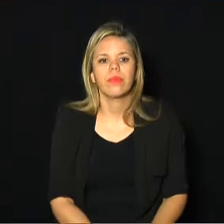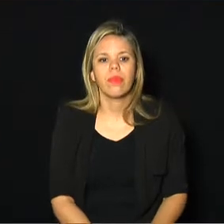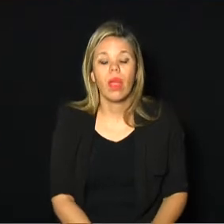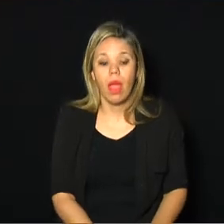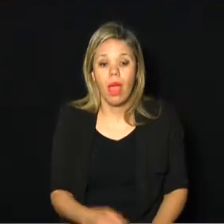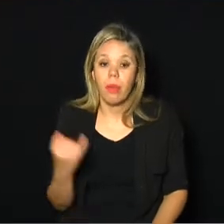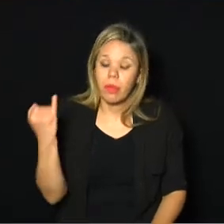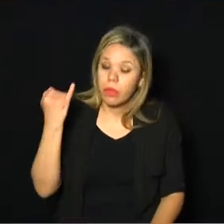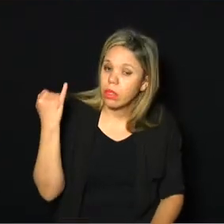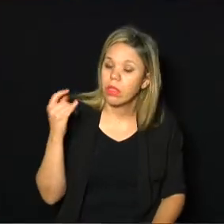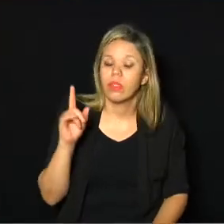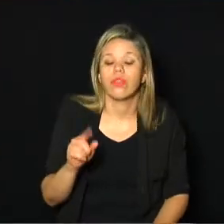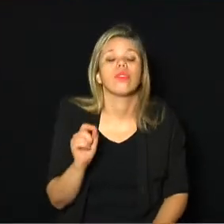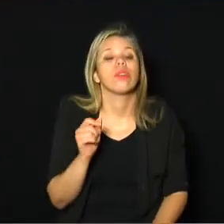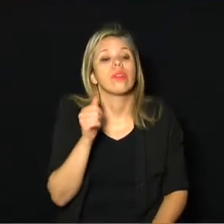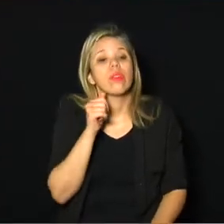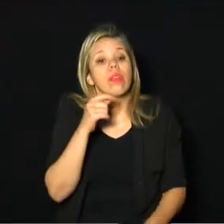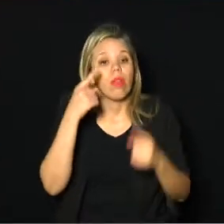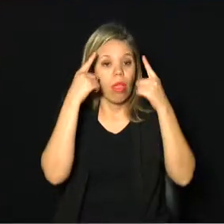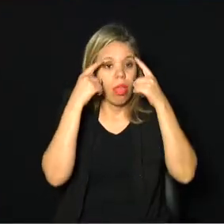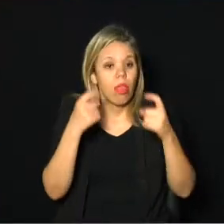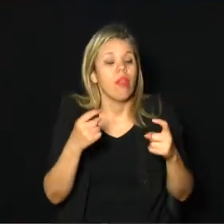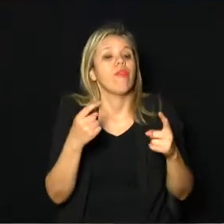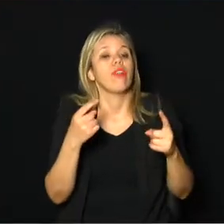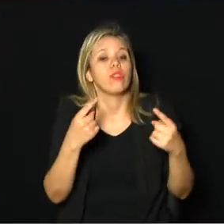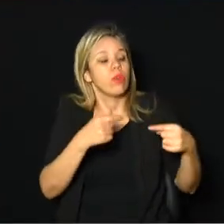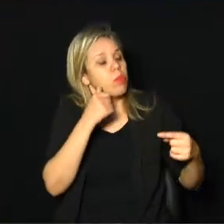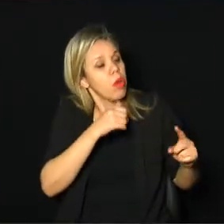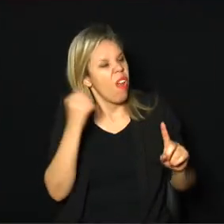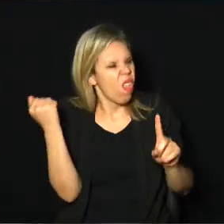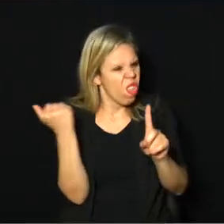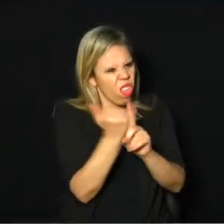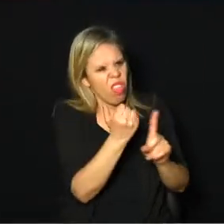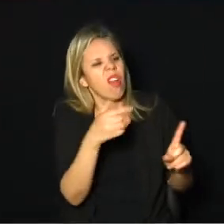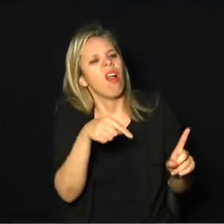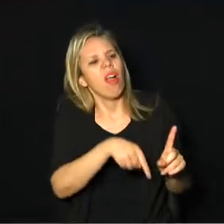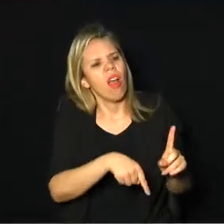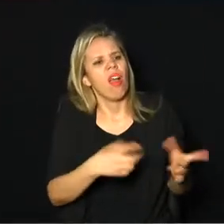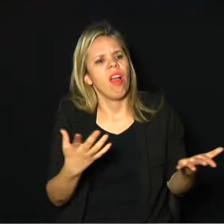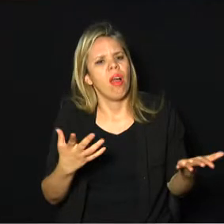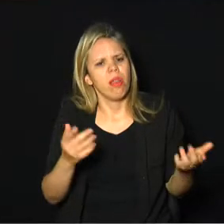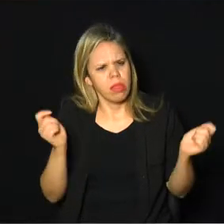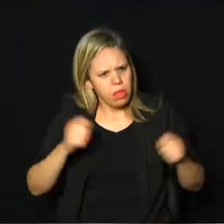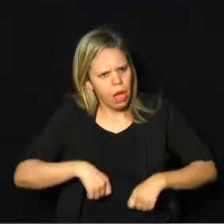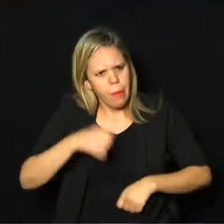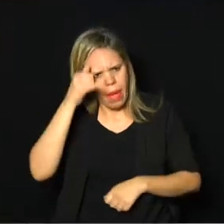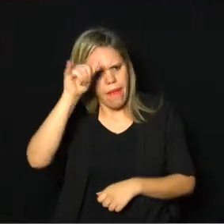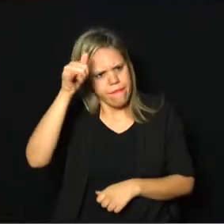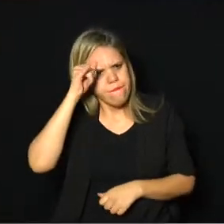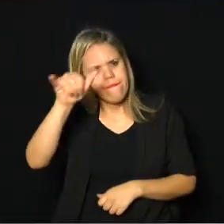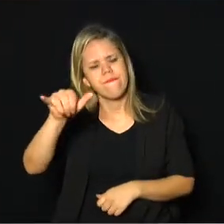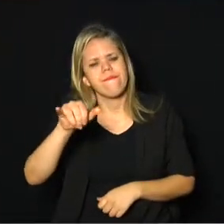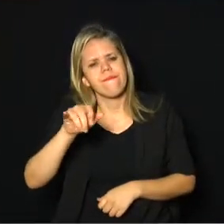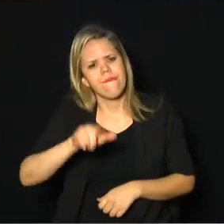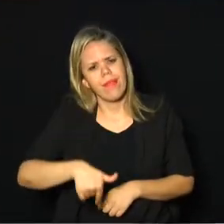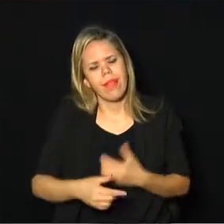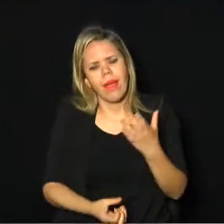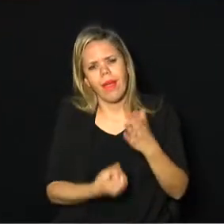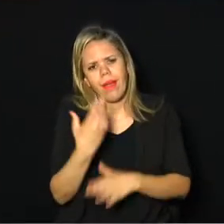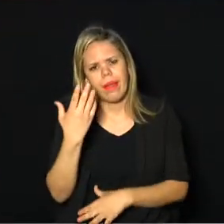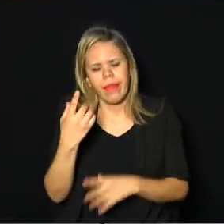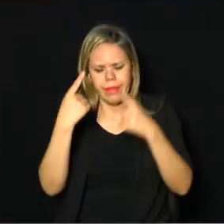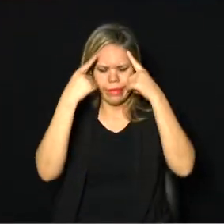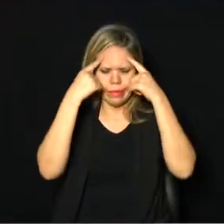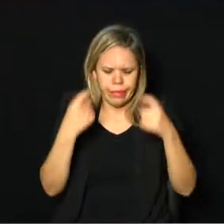prevenida. O feminicídio, ele pode ser prevenido. O feminicídio, que é o assassinato de mulheres, nesse contexto, né, de uma violência